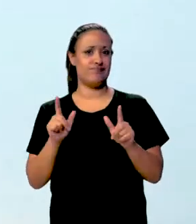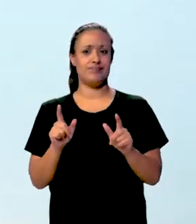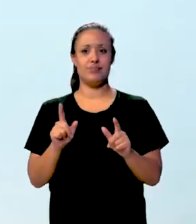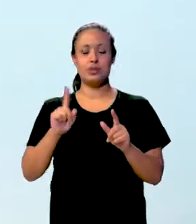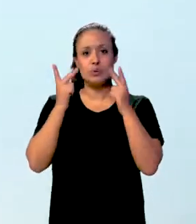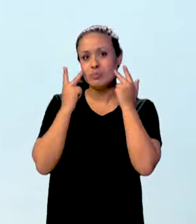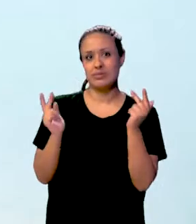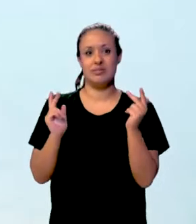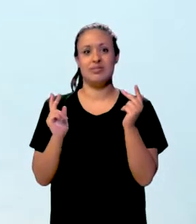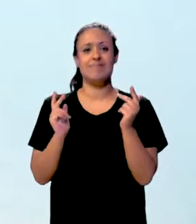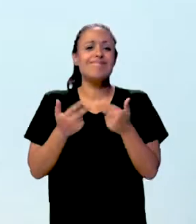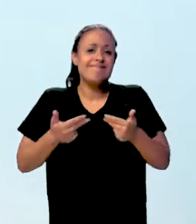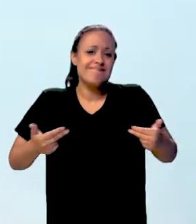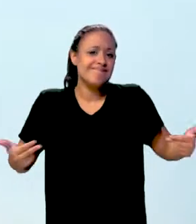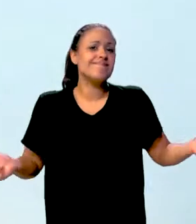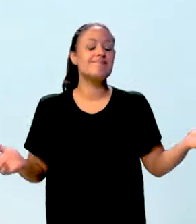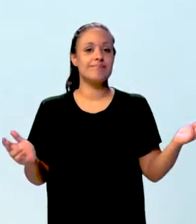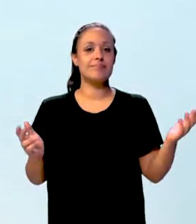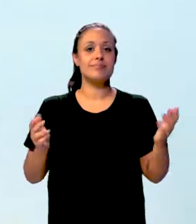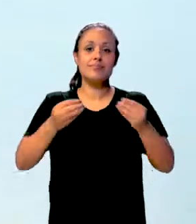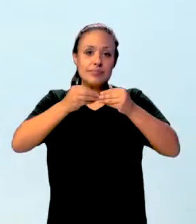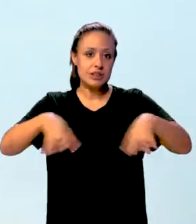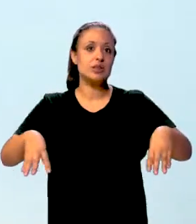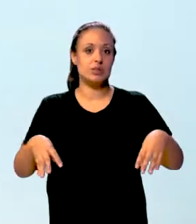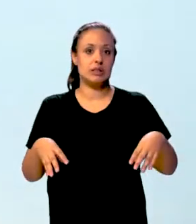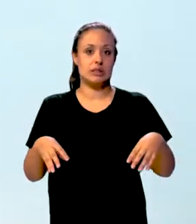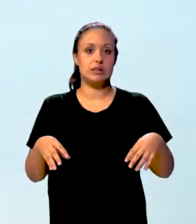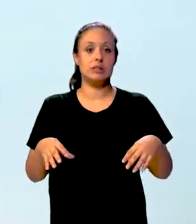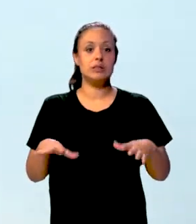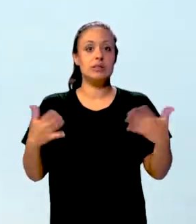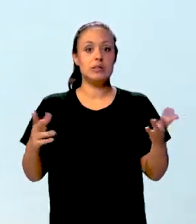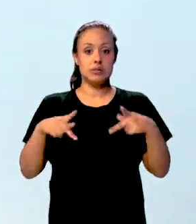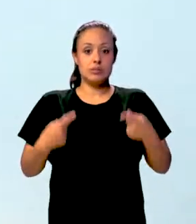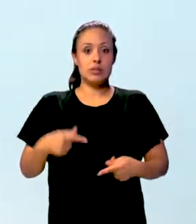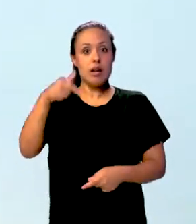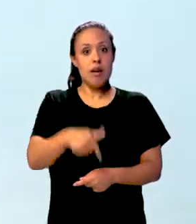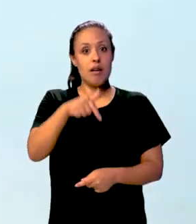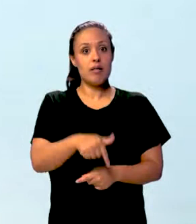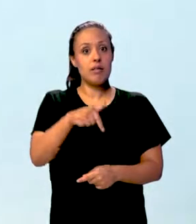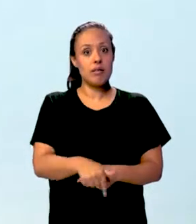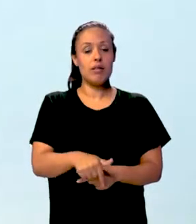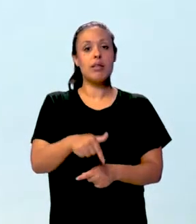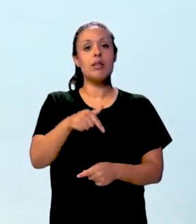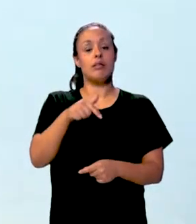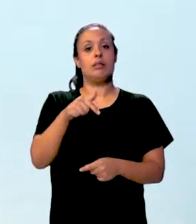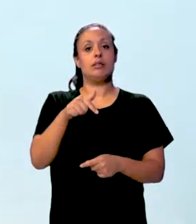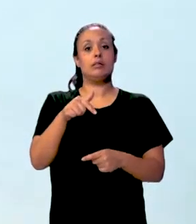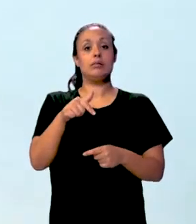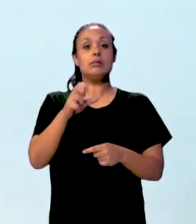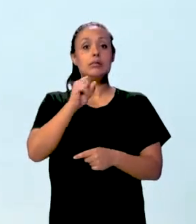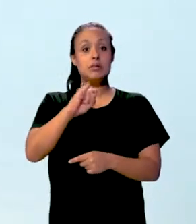né? Então, se estabelece uma série de polarizações que estabelecem a nossa humanidade daqui